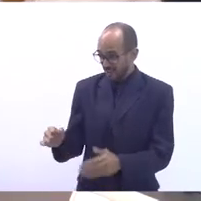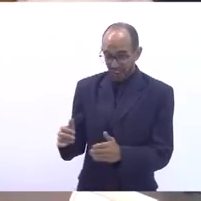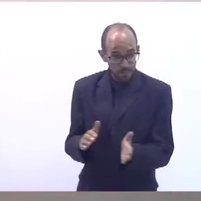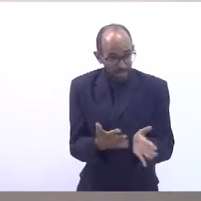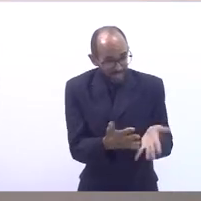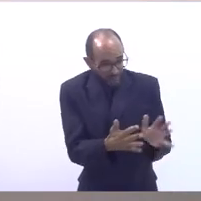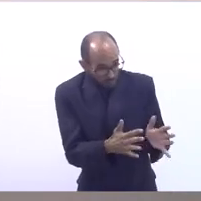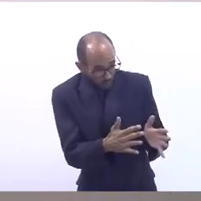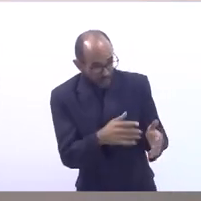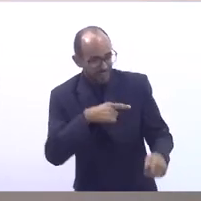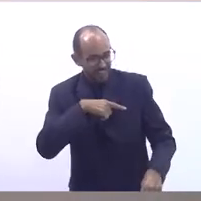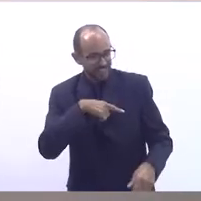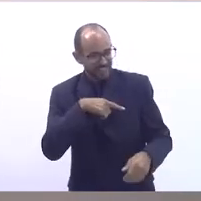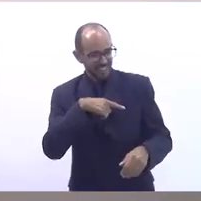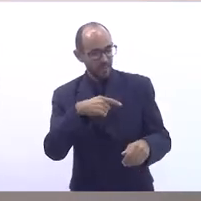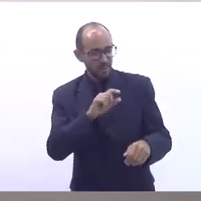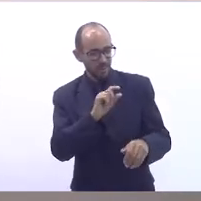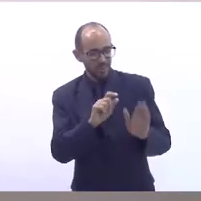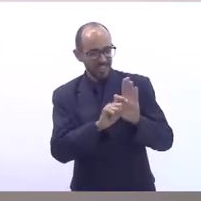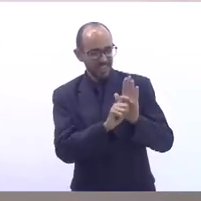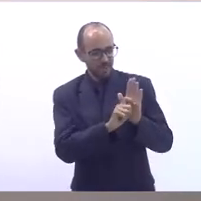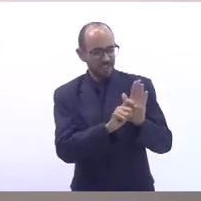marca Almada